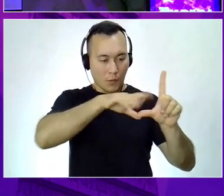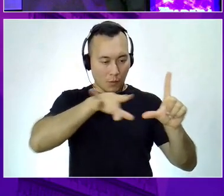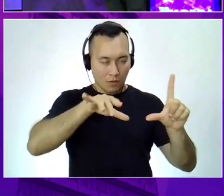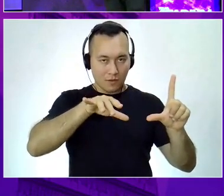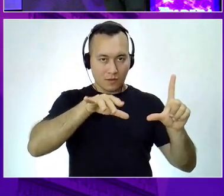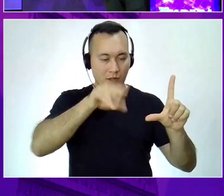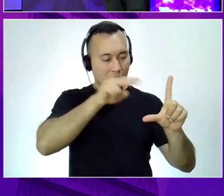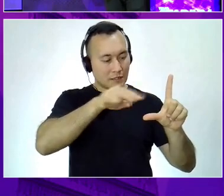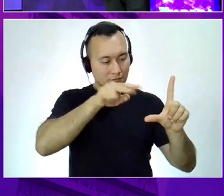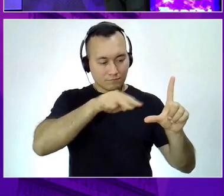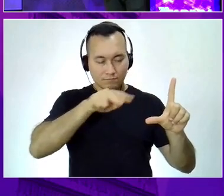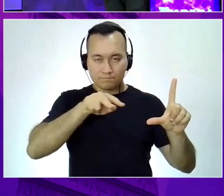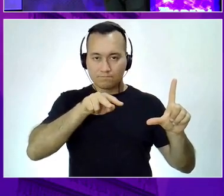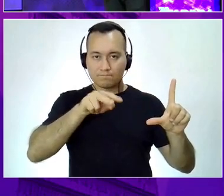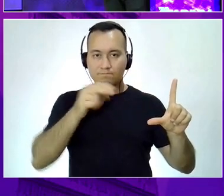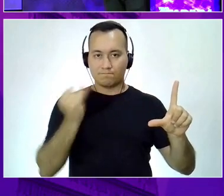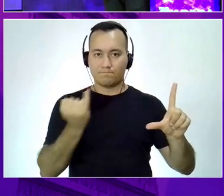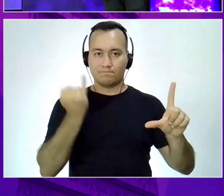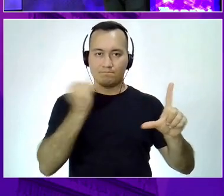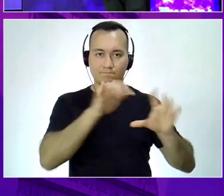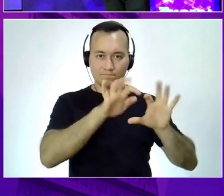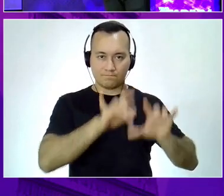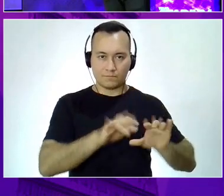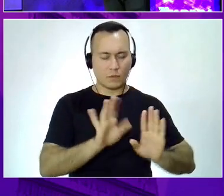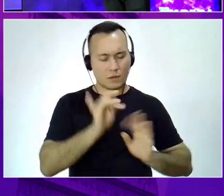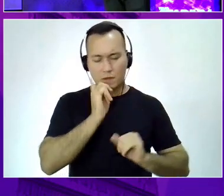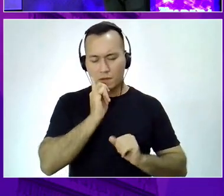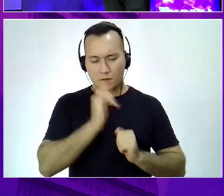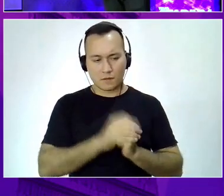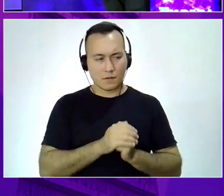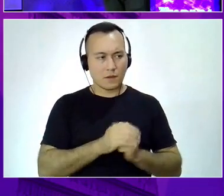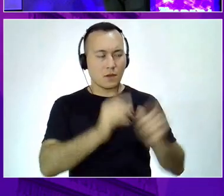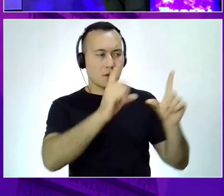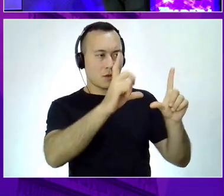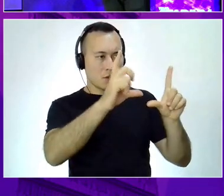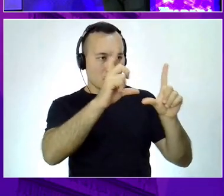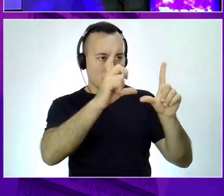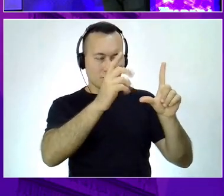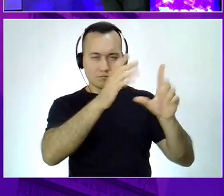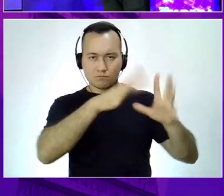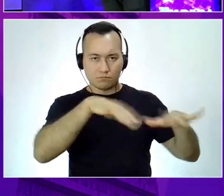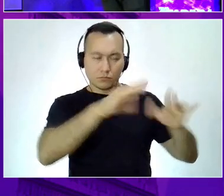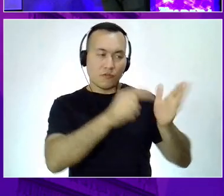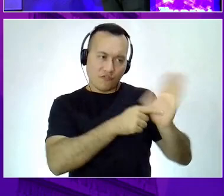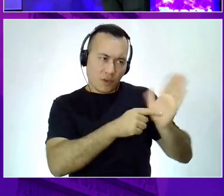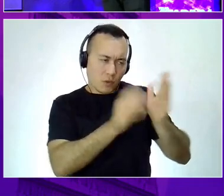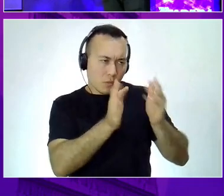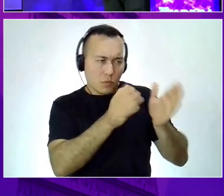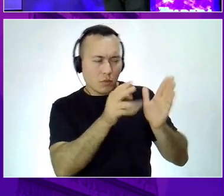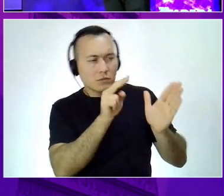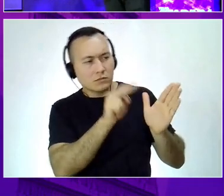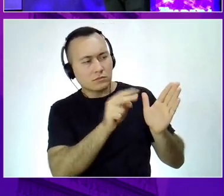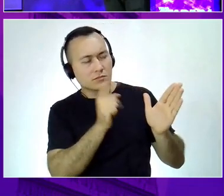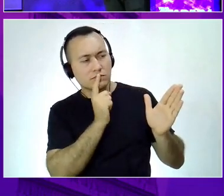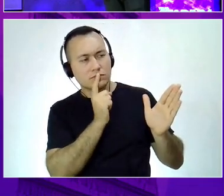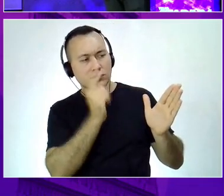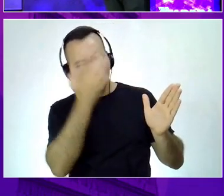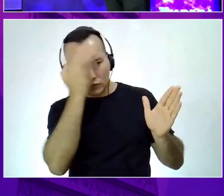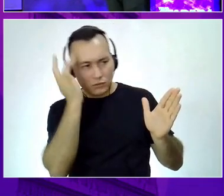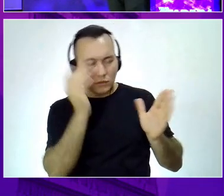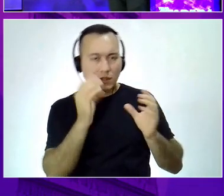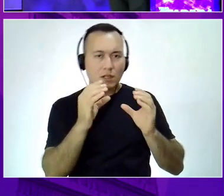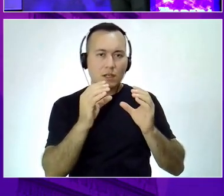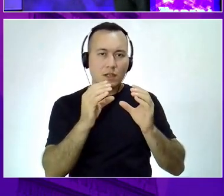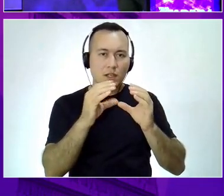aí tá cheio de imagem lá sobre pessoas comendo hambúrguer, de repente a pessoa vai ler o que está lá, está escrito só imagem. Porque o leitor de tela